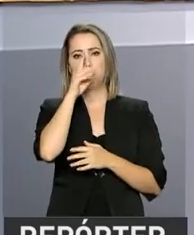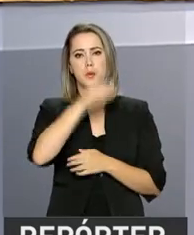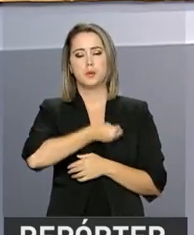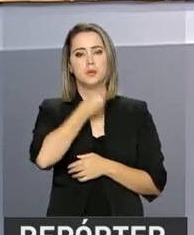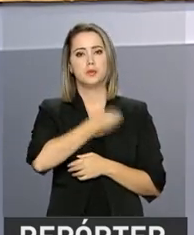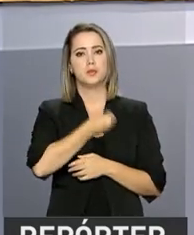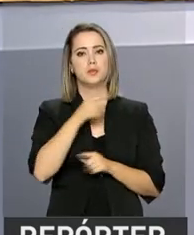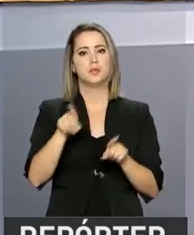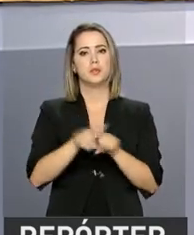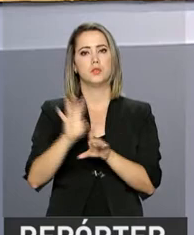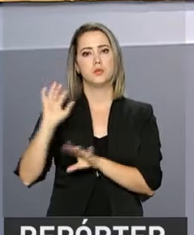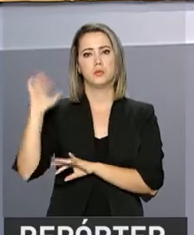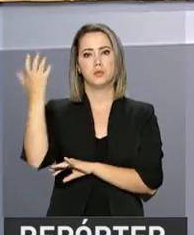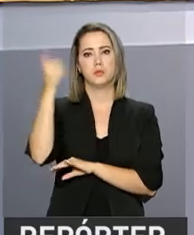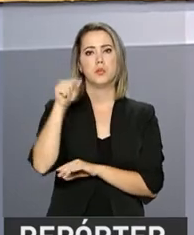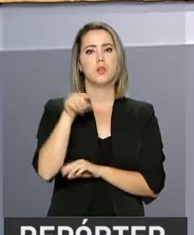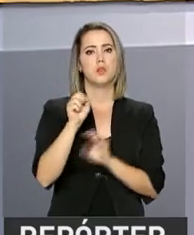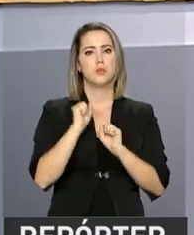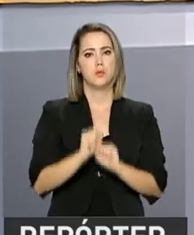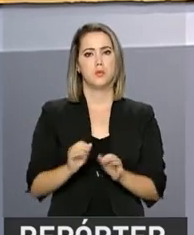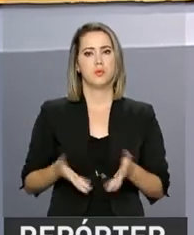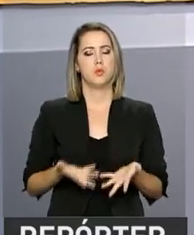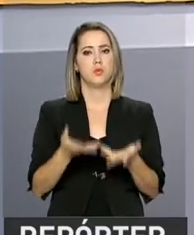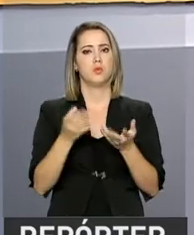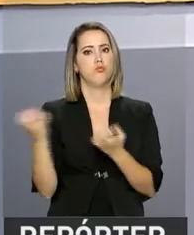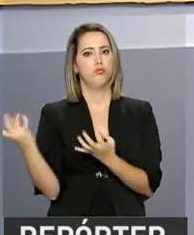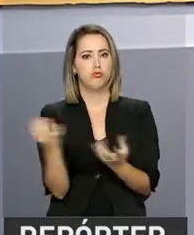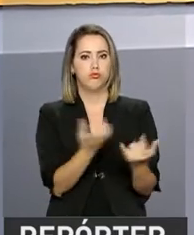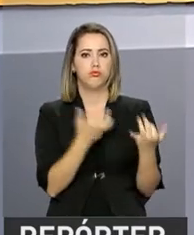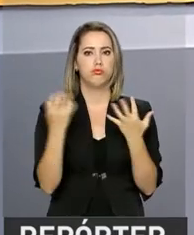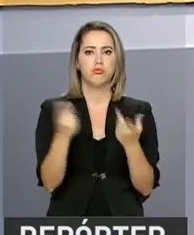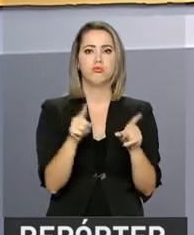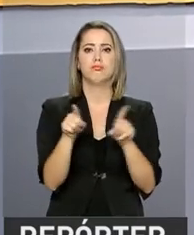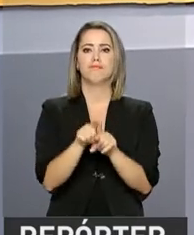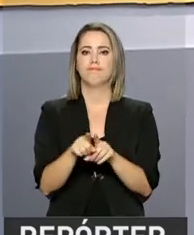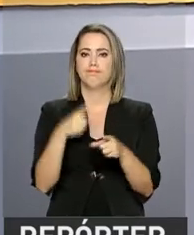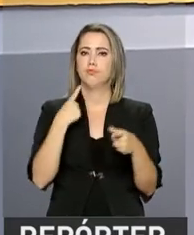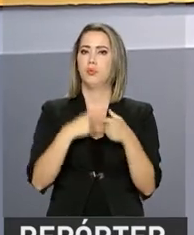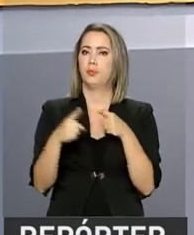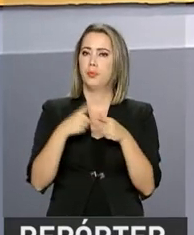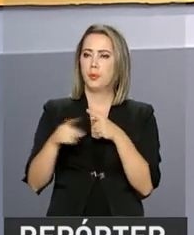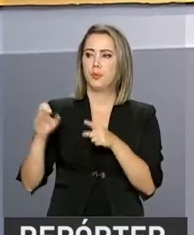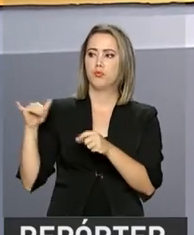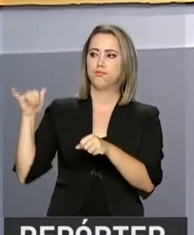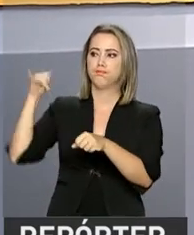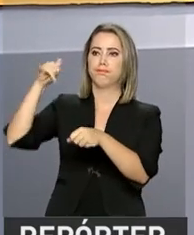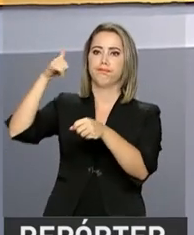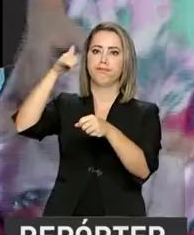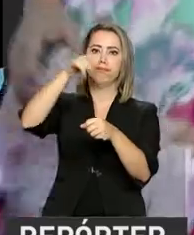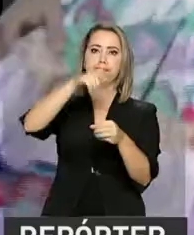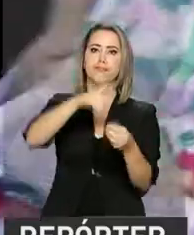meio ambiente. Eles podem causar grandes incêndios e até mesmo acidentes com aeronaves.